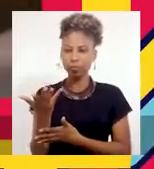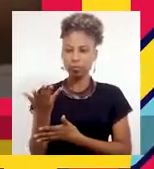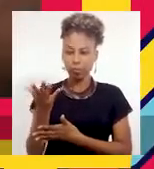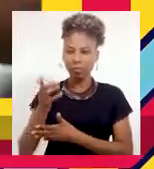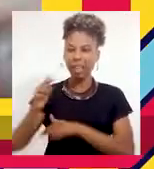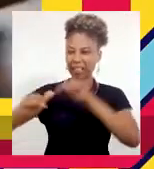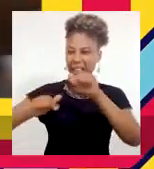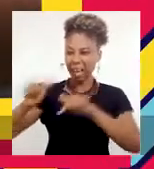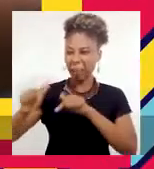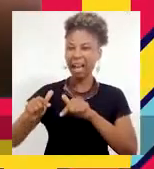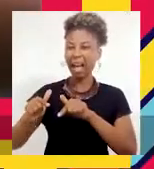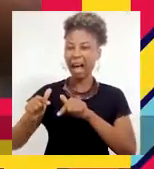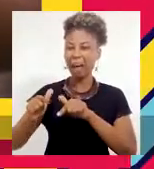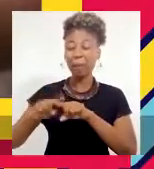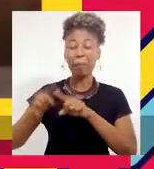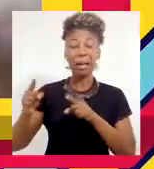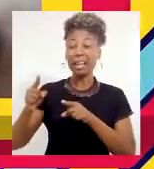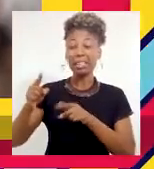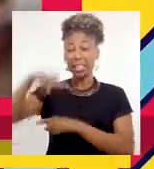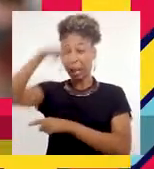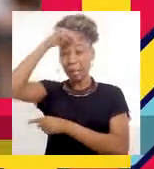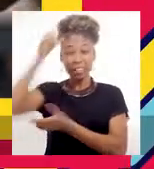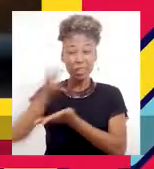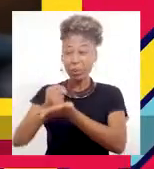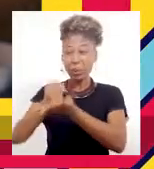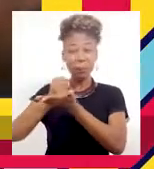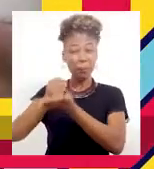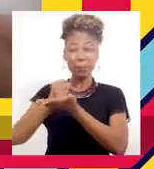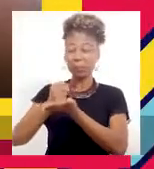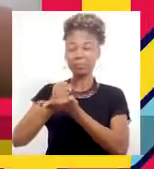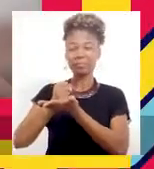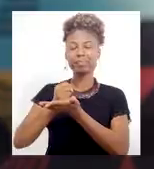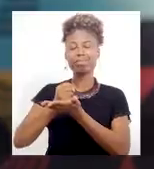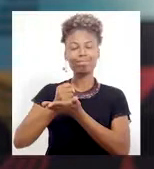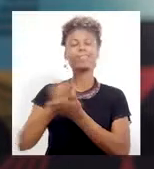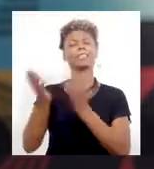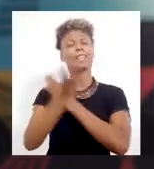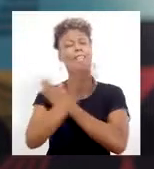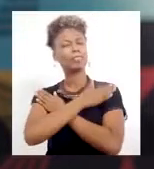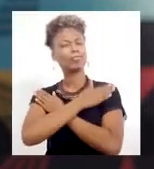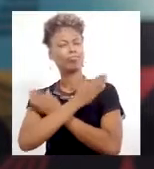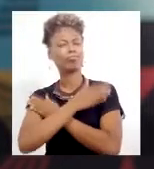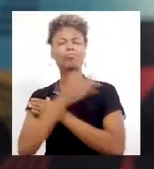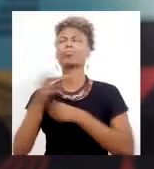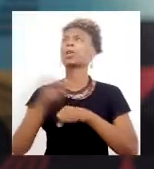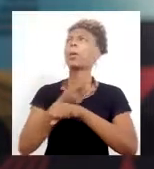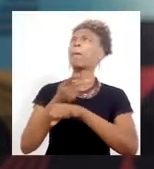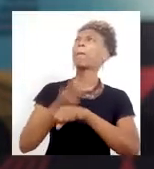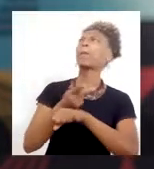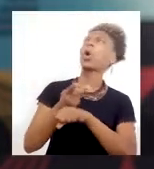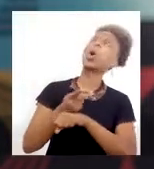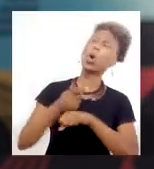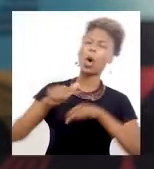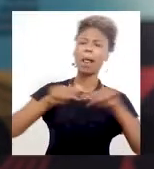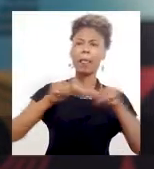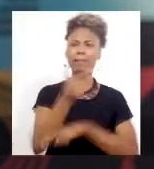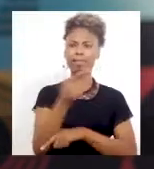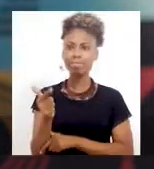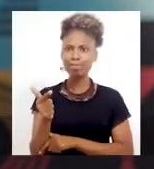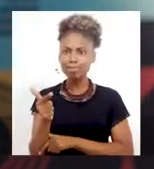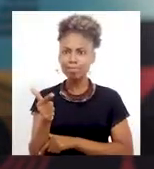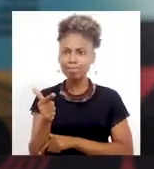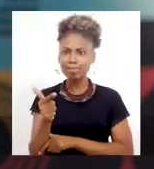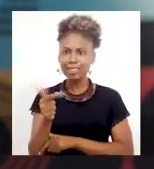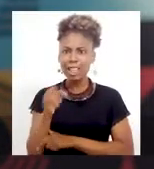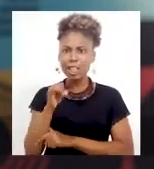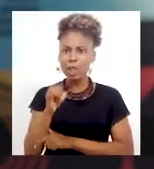oportunidade. Botar uma guia para vender, às vezes a prefeitura não apoia. Perder o sustento da família, procurar emprego e não